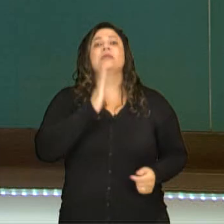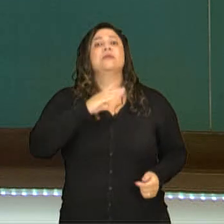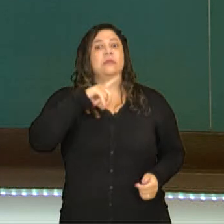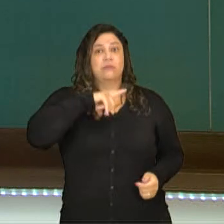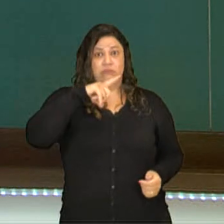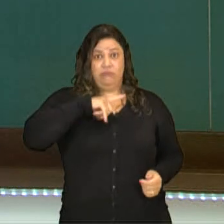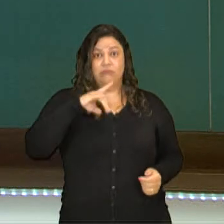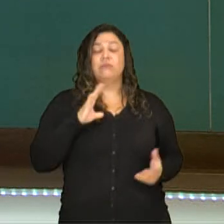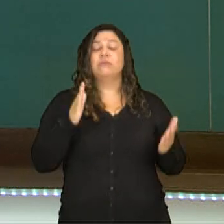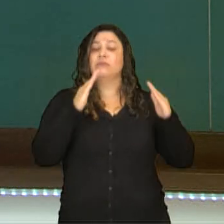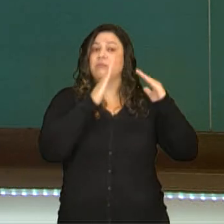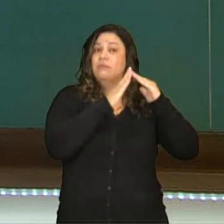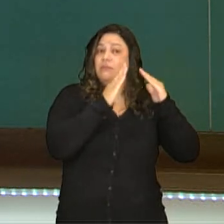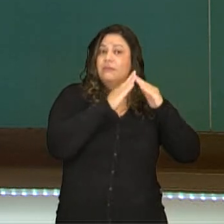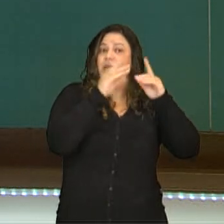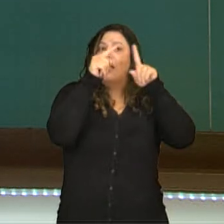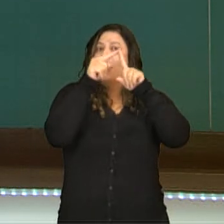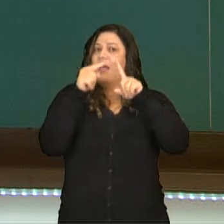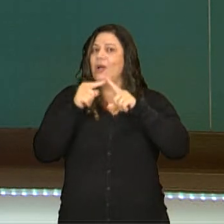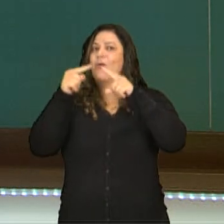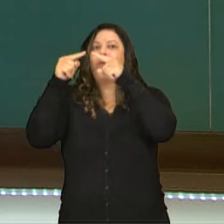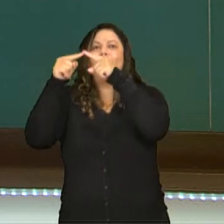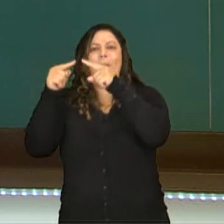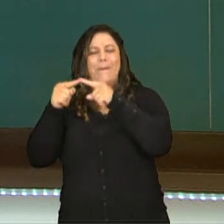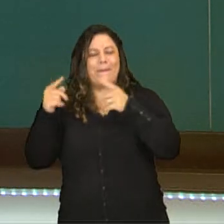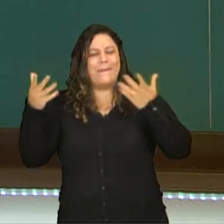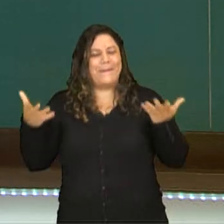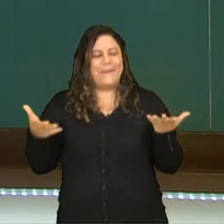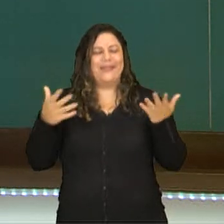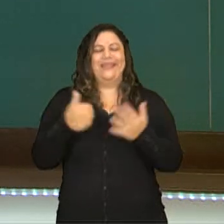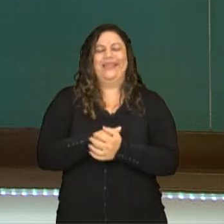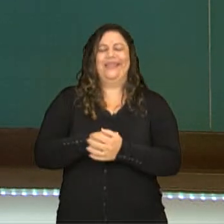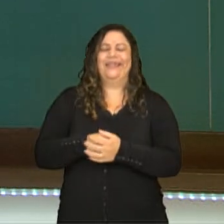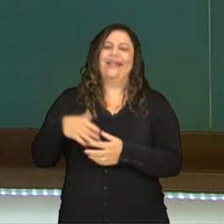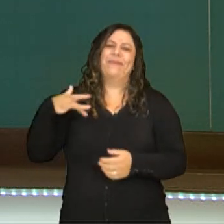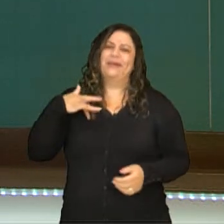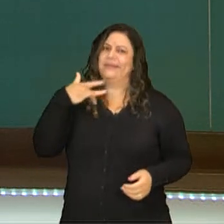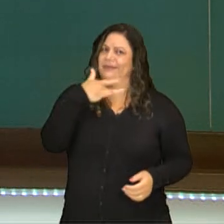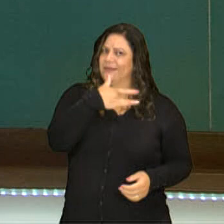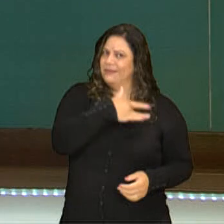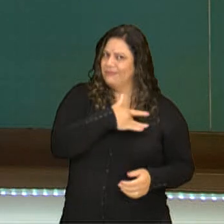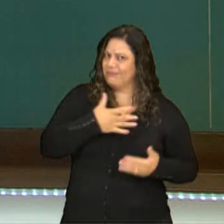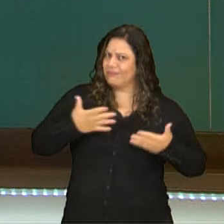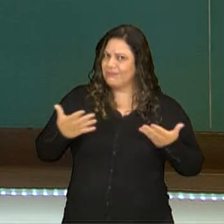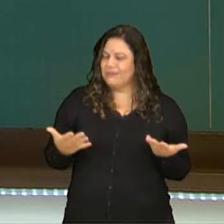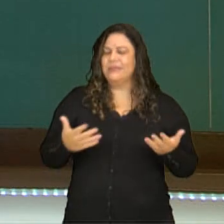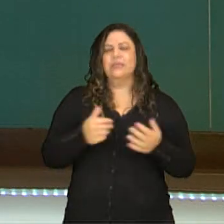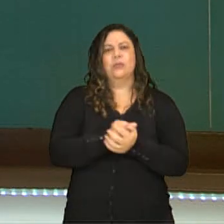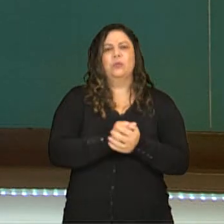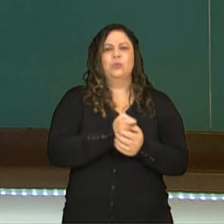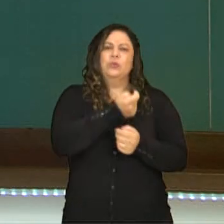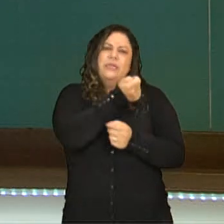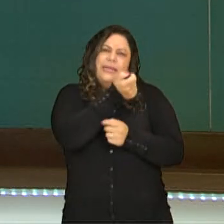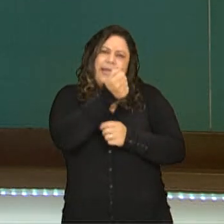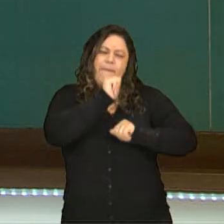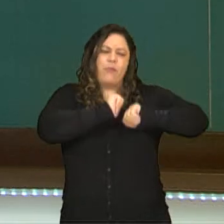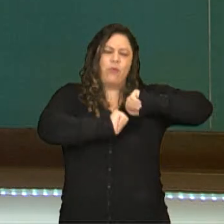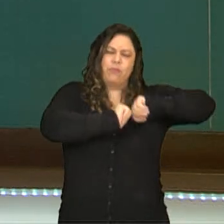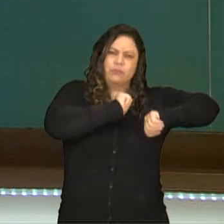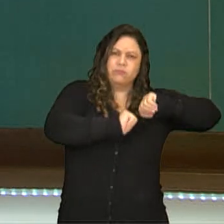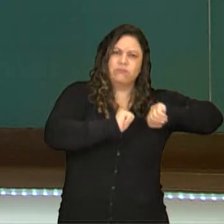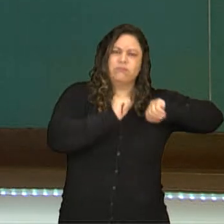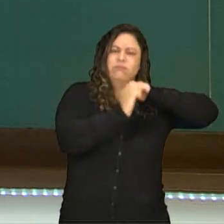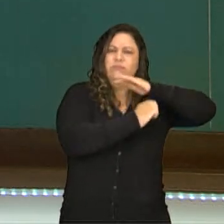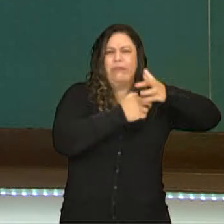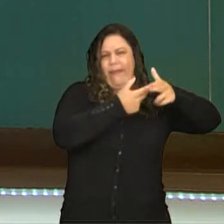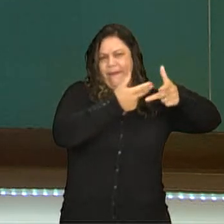mesa. Combinam do ponto de vista nutricional e são minimamente processados. Tem mais vantagem